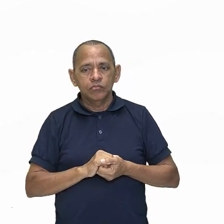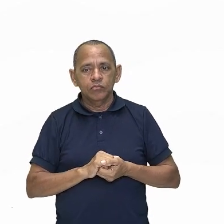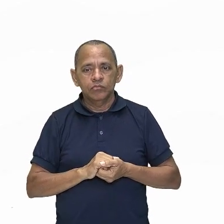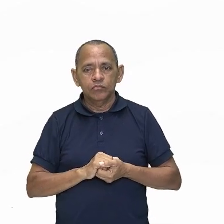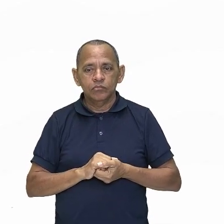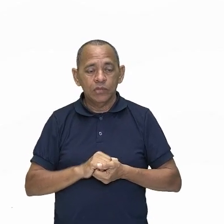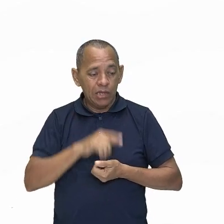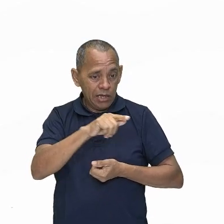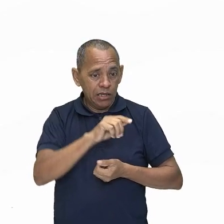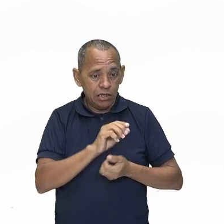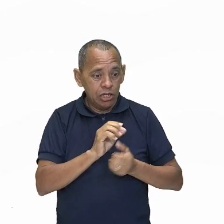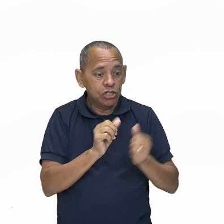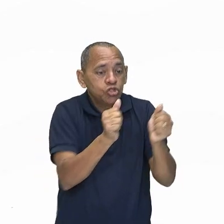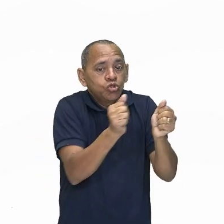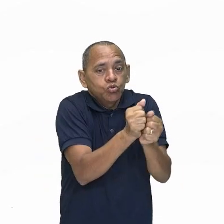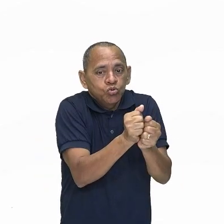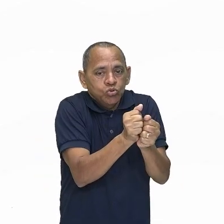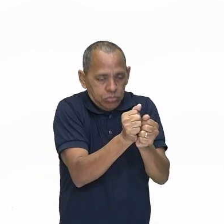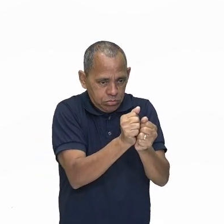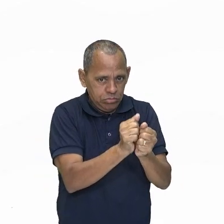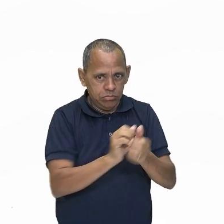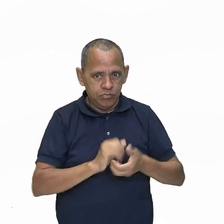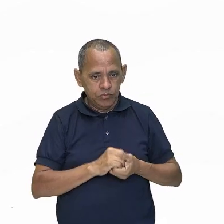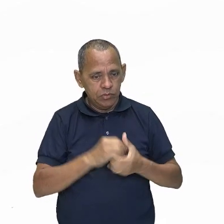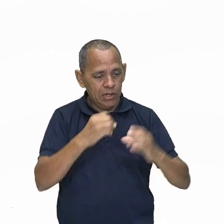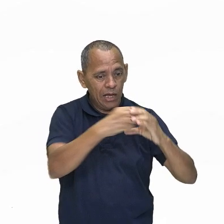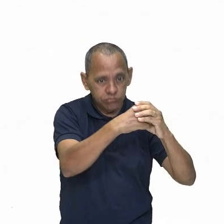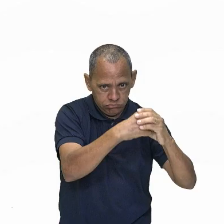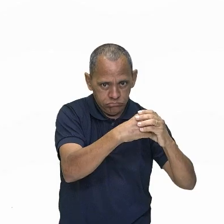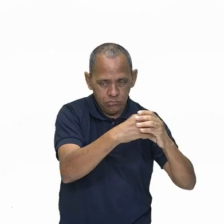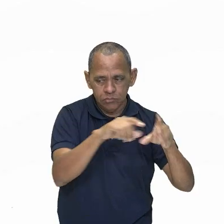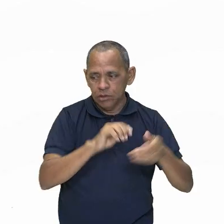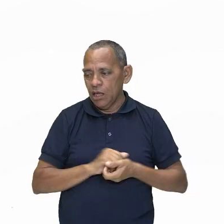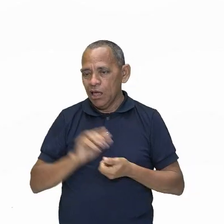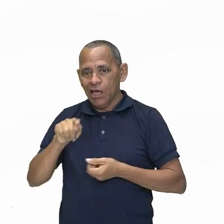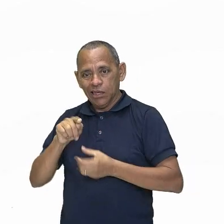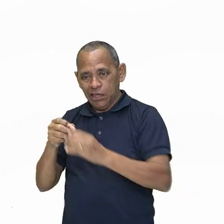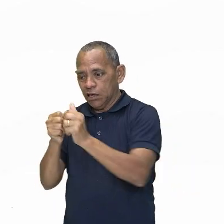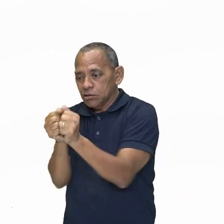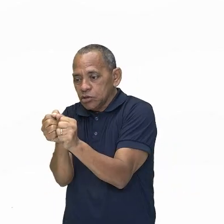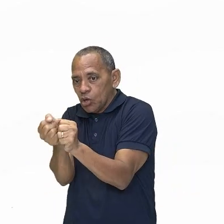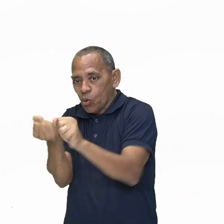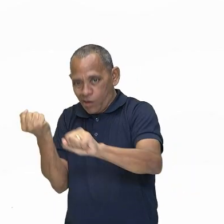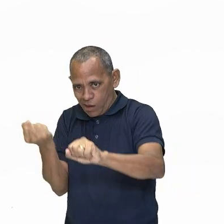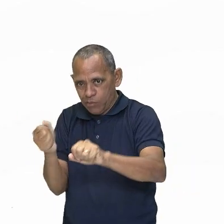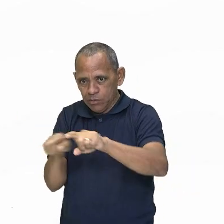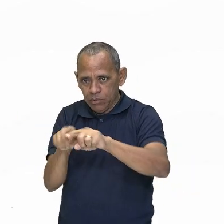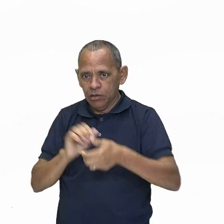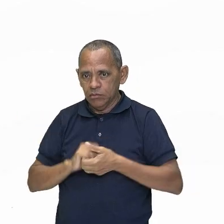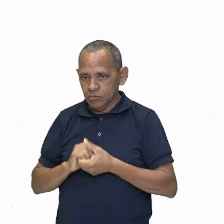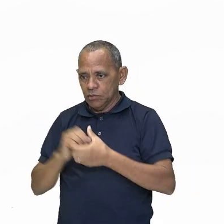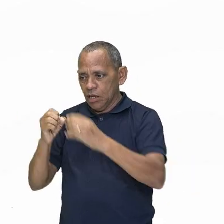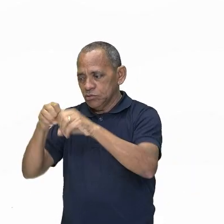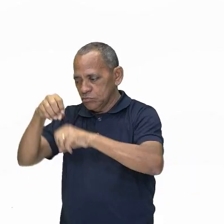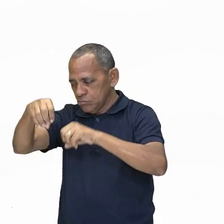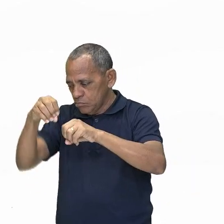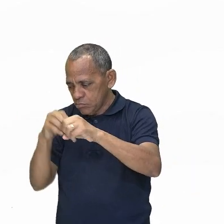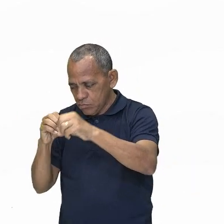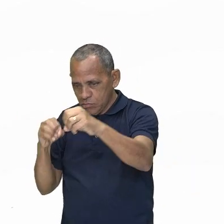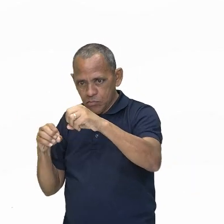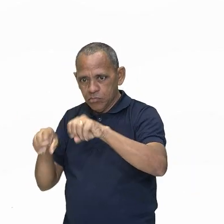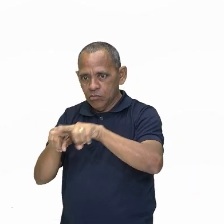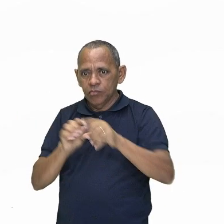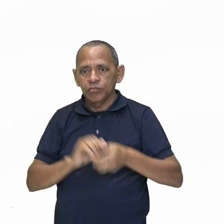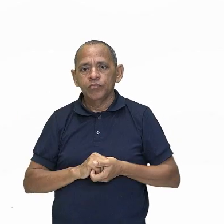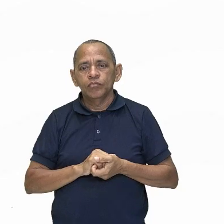se juntam, e na fissão é quando eu tenho a quebra dos núcleos dos átomos. E agora vamos